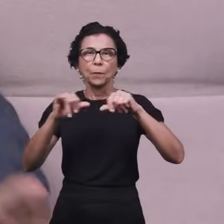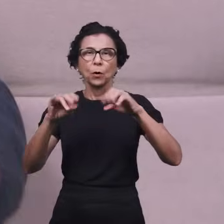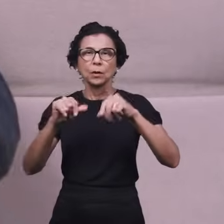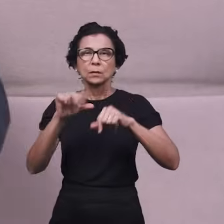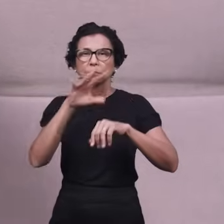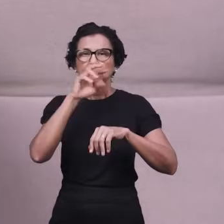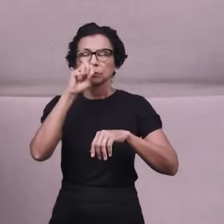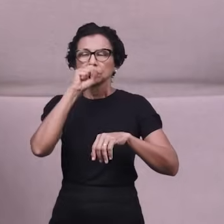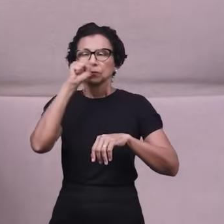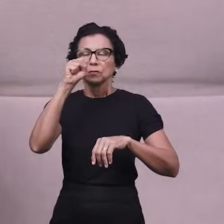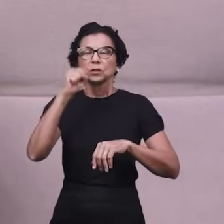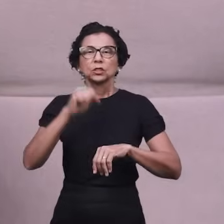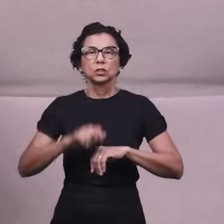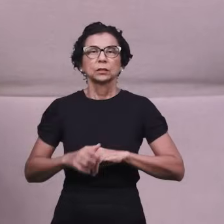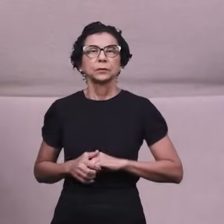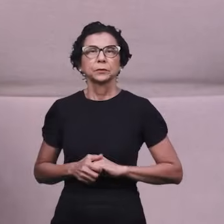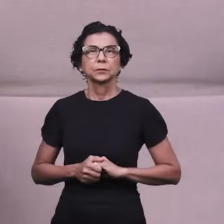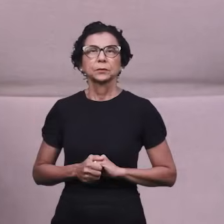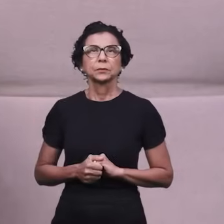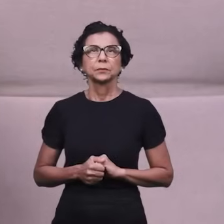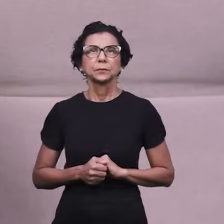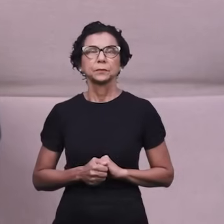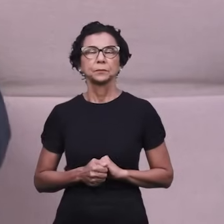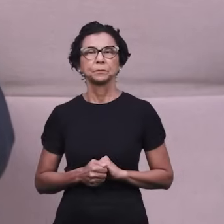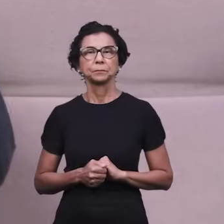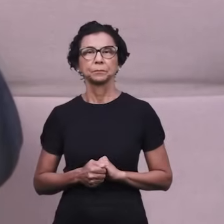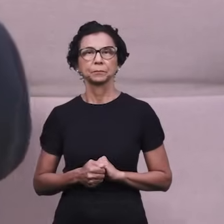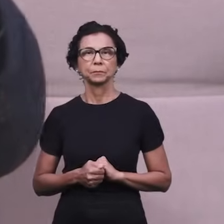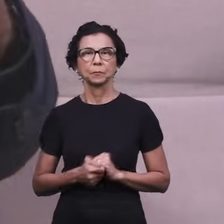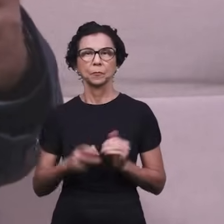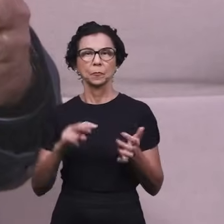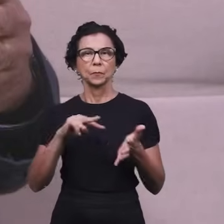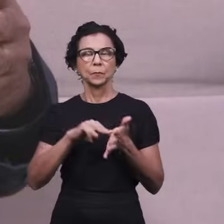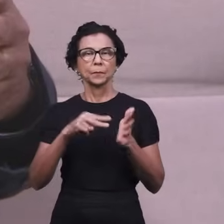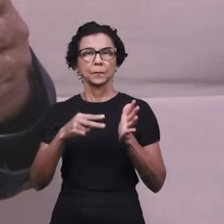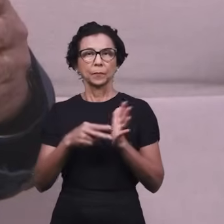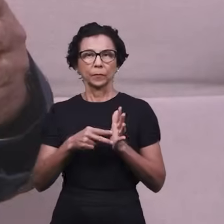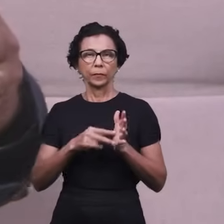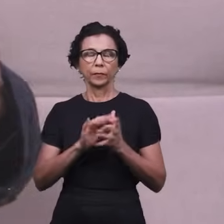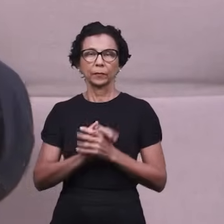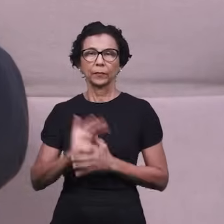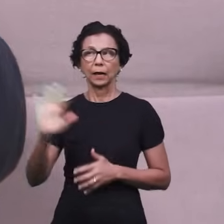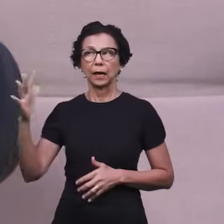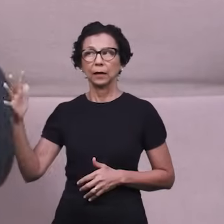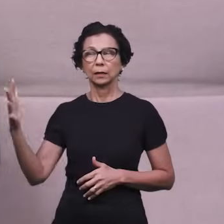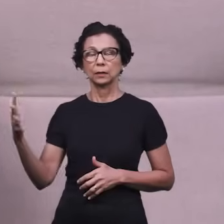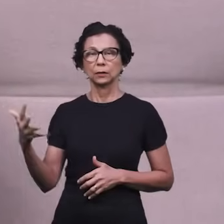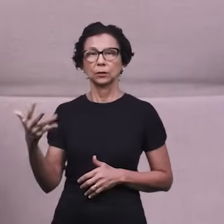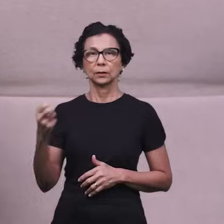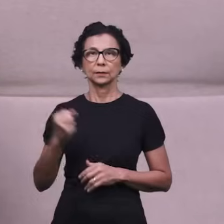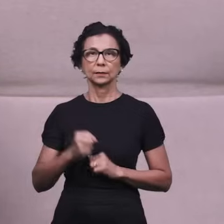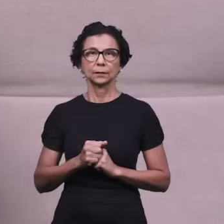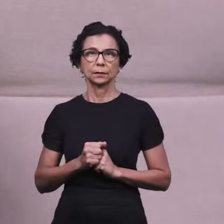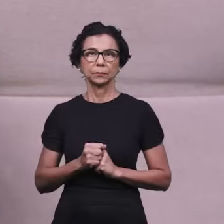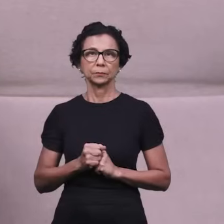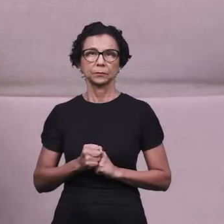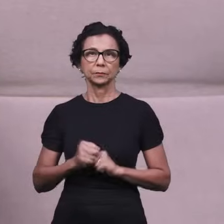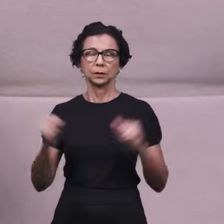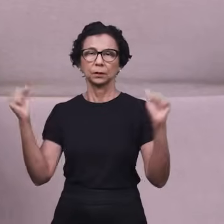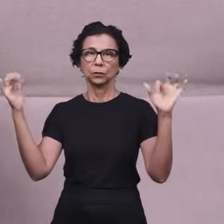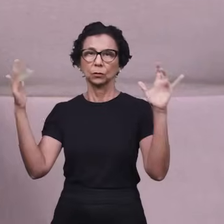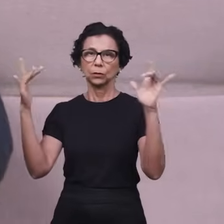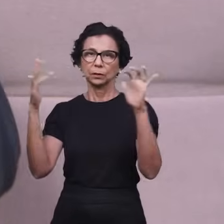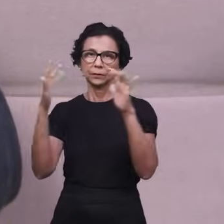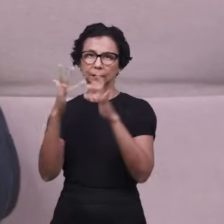os pós aromáticos, eles falam da glorificação, da adoração. Uma igreja que